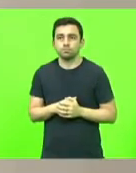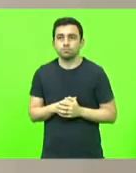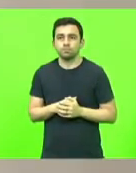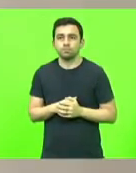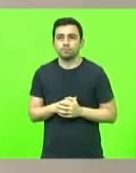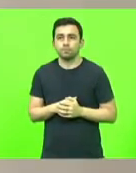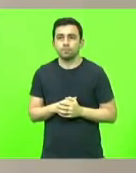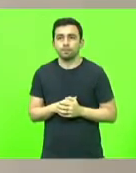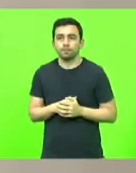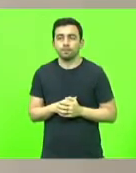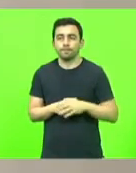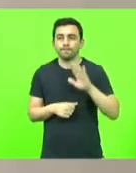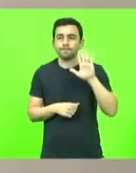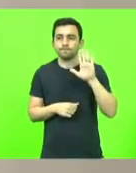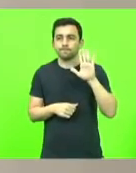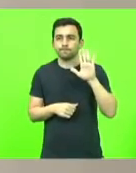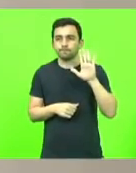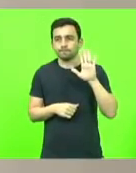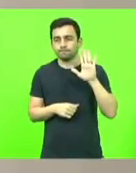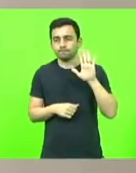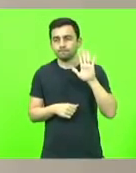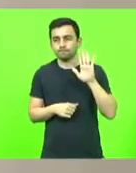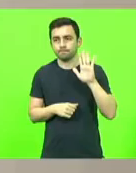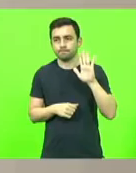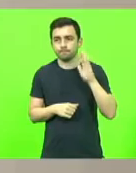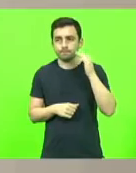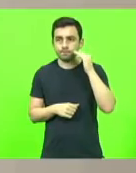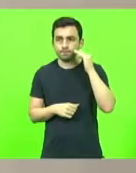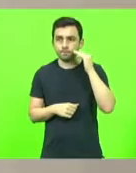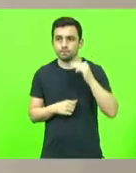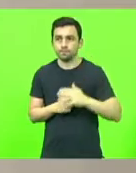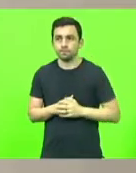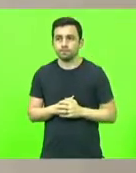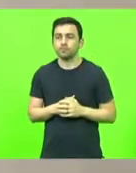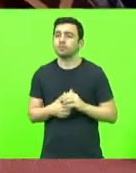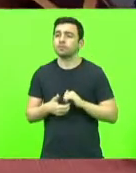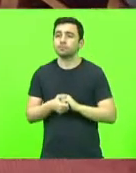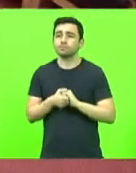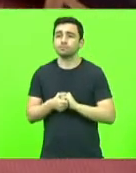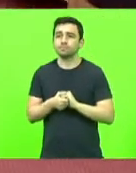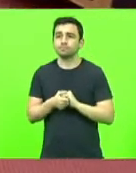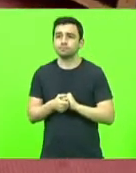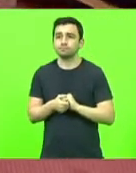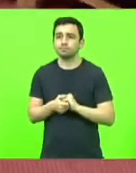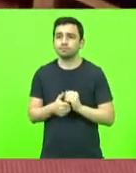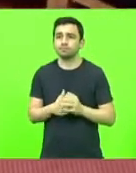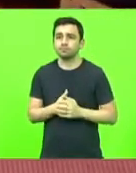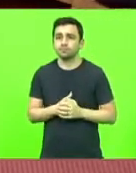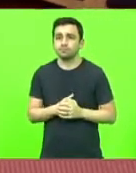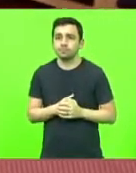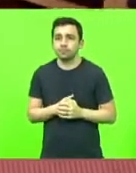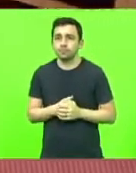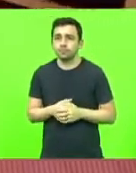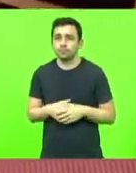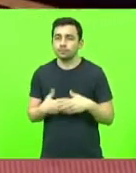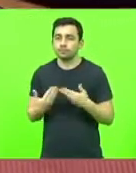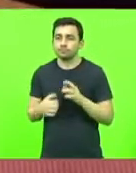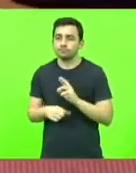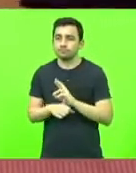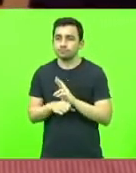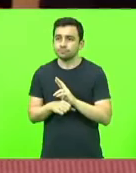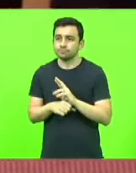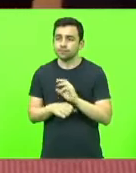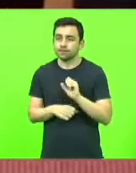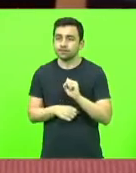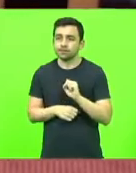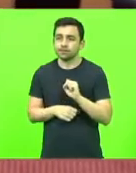Só questão de ordem, presidente. Pois não, deputado. Se me permite, quero aqui cumprimentar, em nome da Neuzete, a secretária